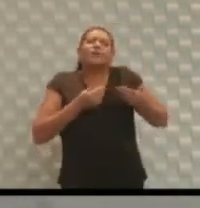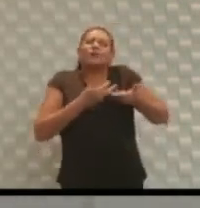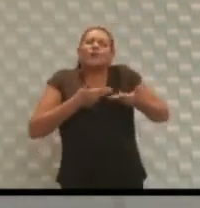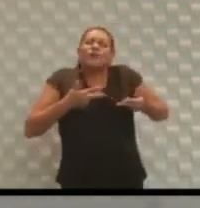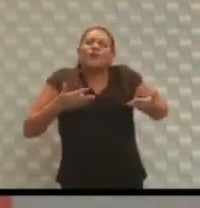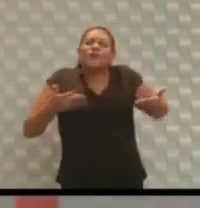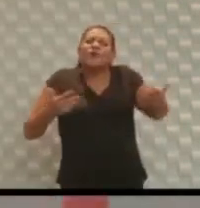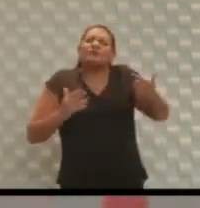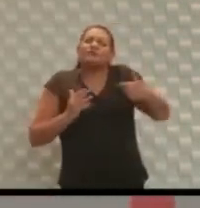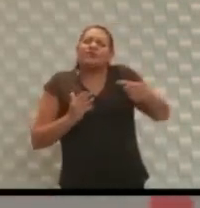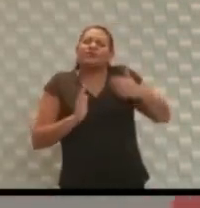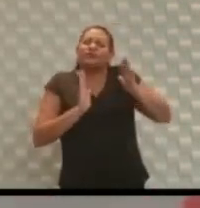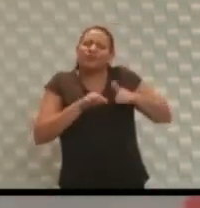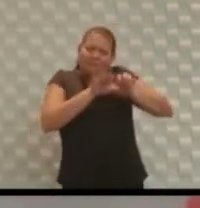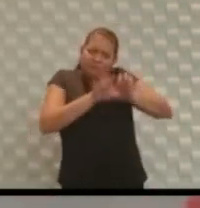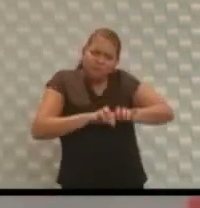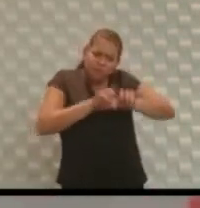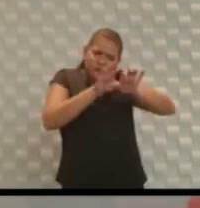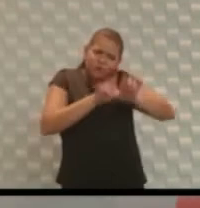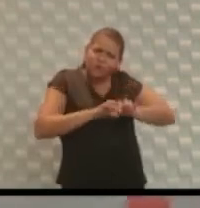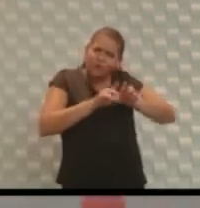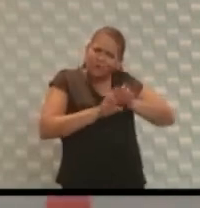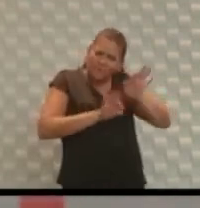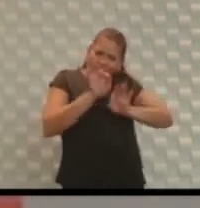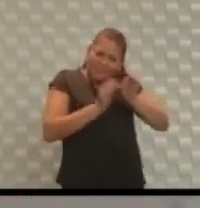quis compartilhar um pouco da minha vida com você.